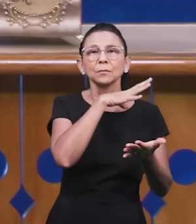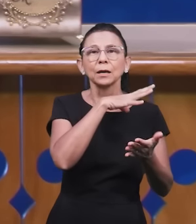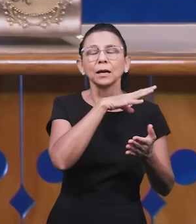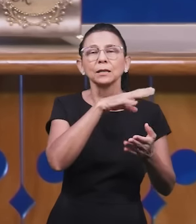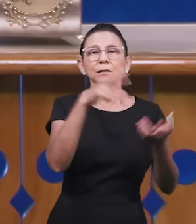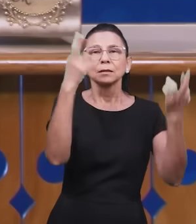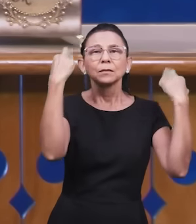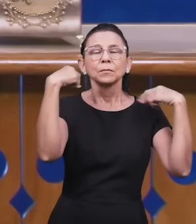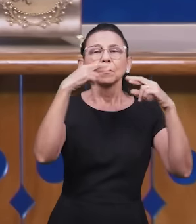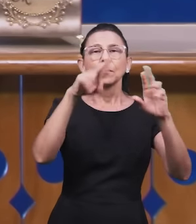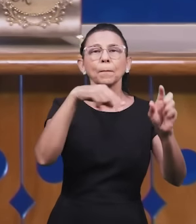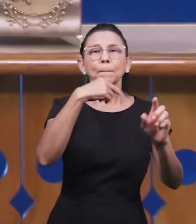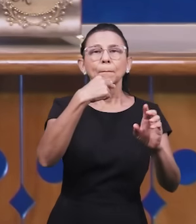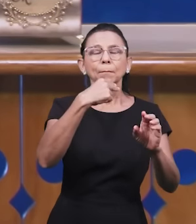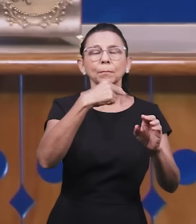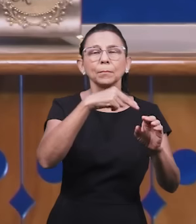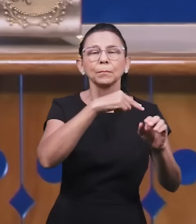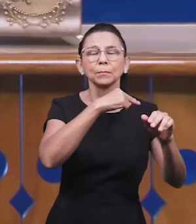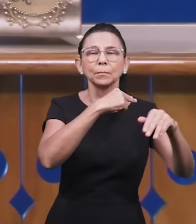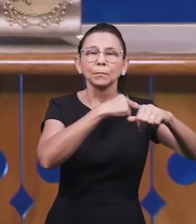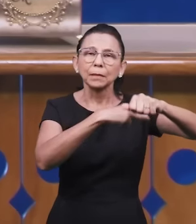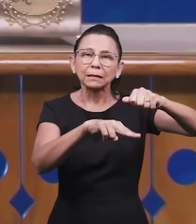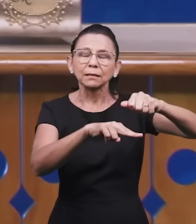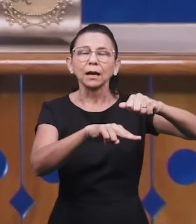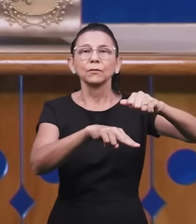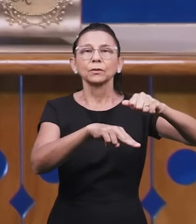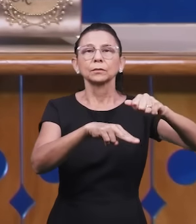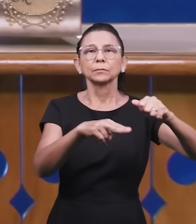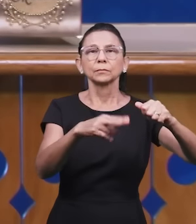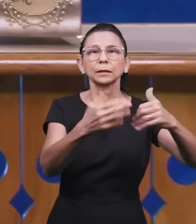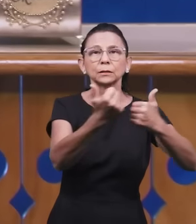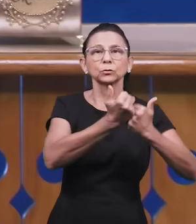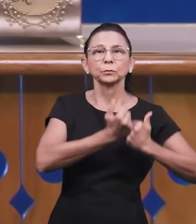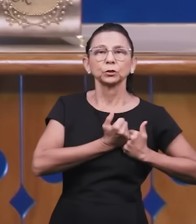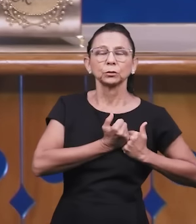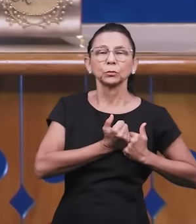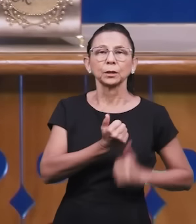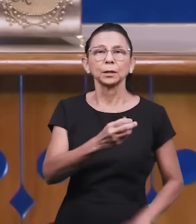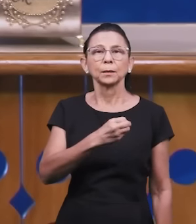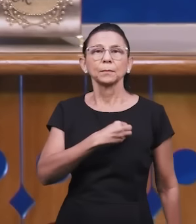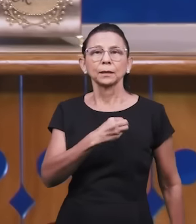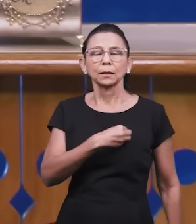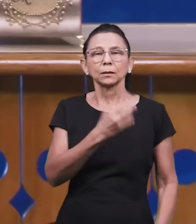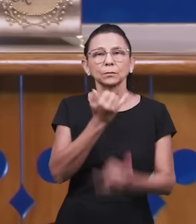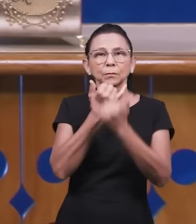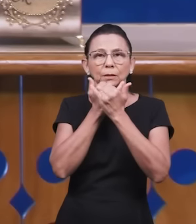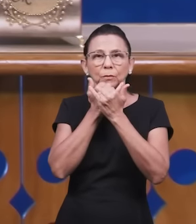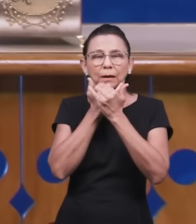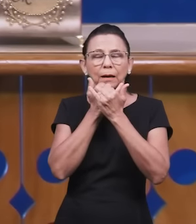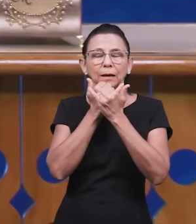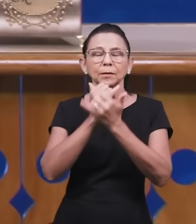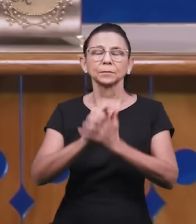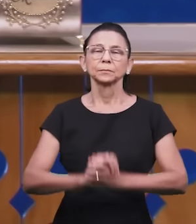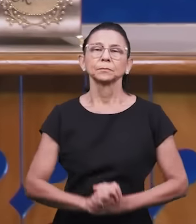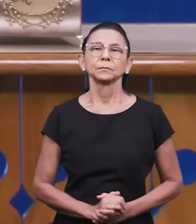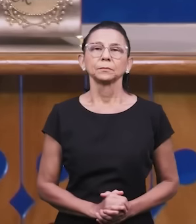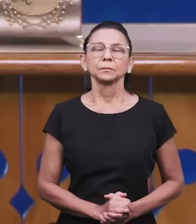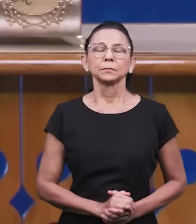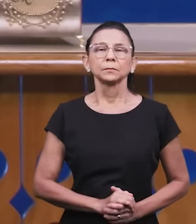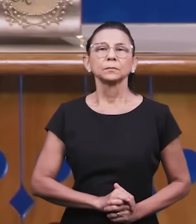único Salvador, um único mediador, aquele que pode todas as coisas, aquele que intercede por nós ao Pai, aquele que tem